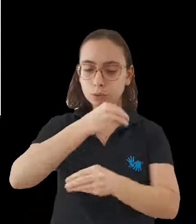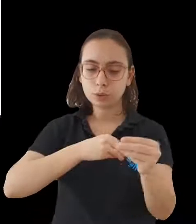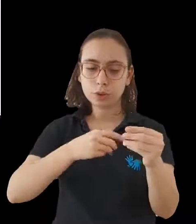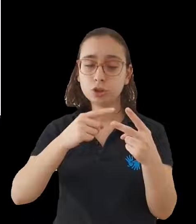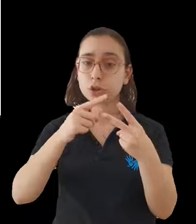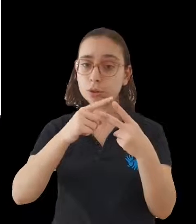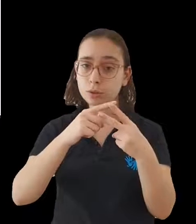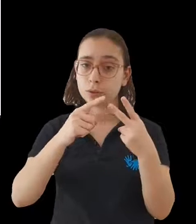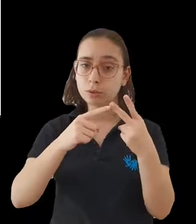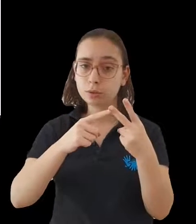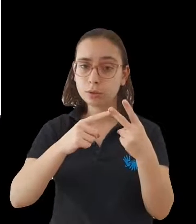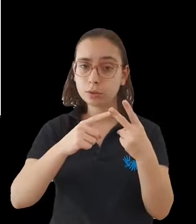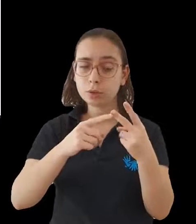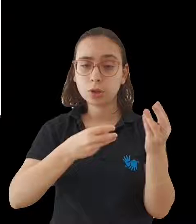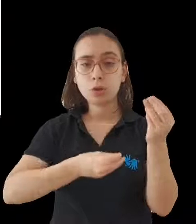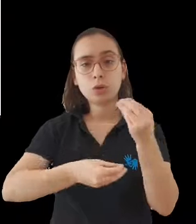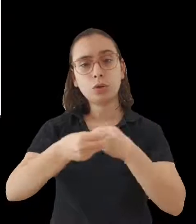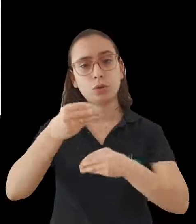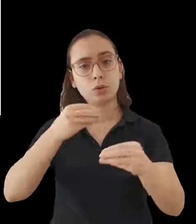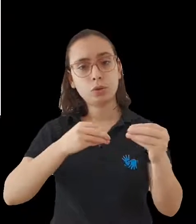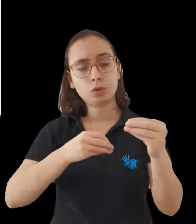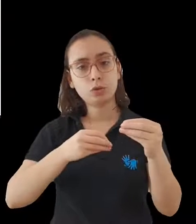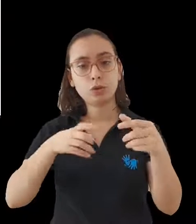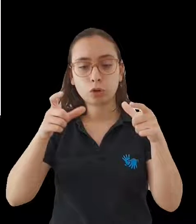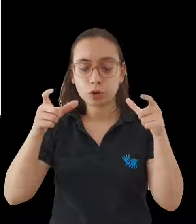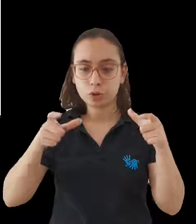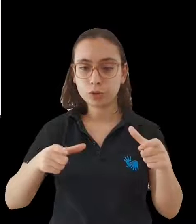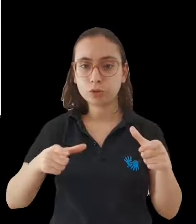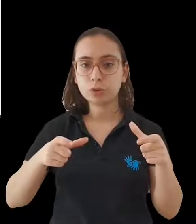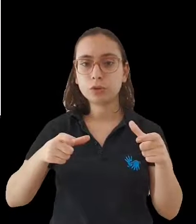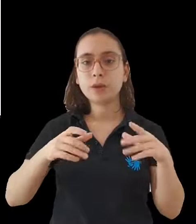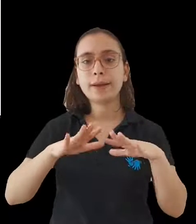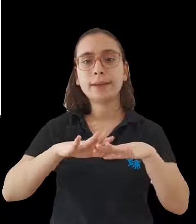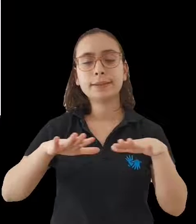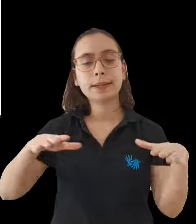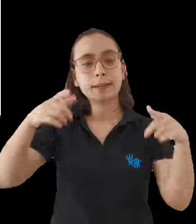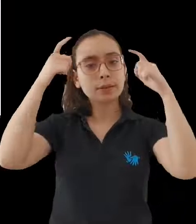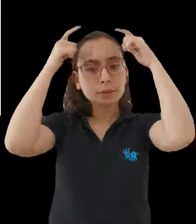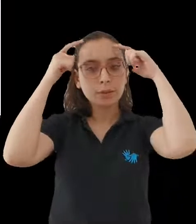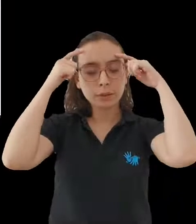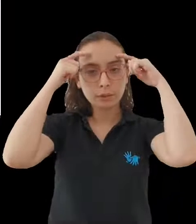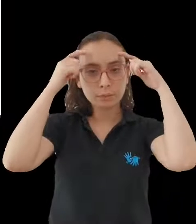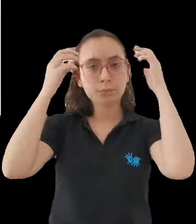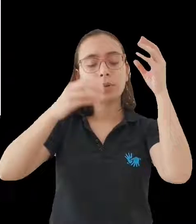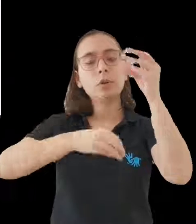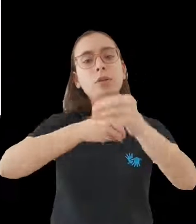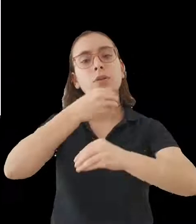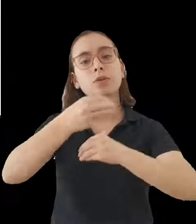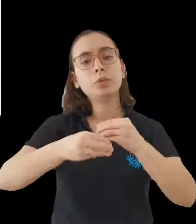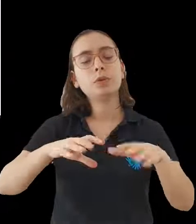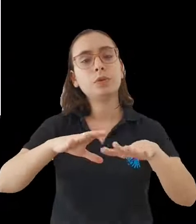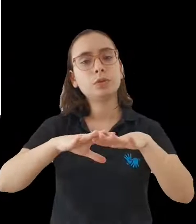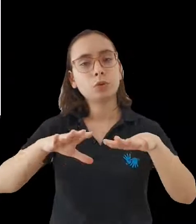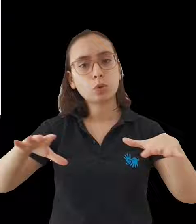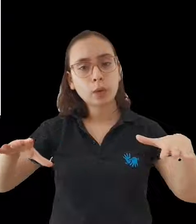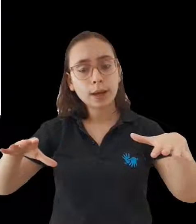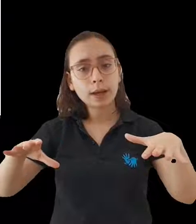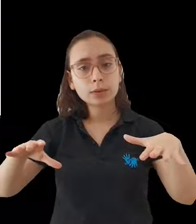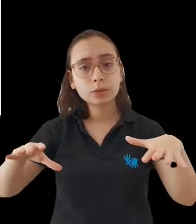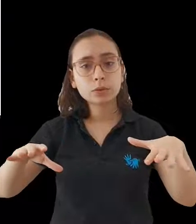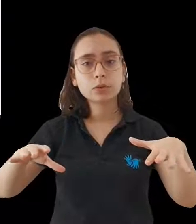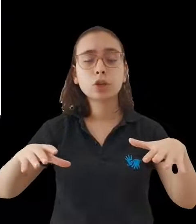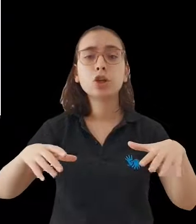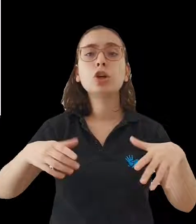aba vira o trono do rei, a sala do rei, e a outra aba vira o quarto da princesa. E tem mais um